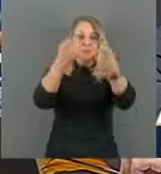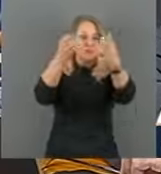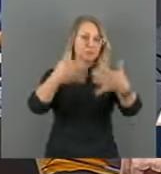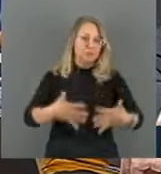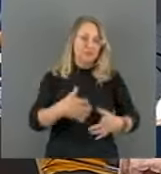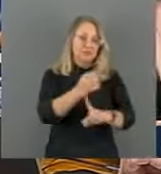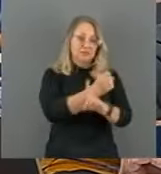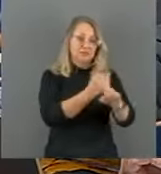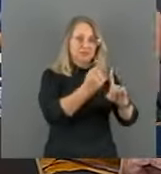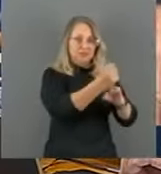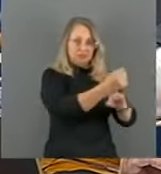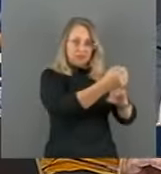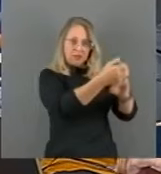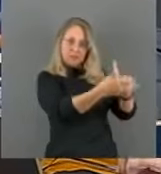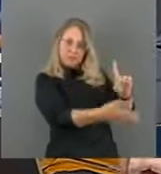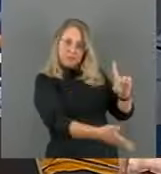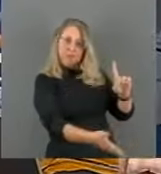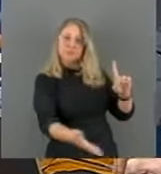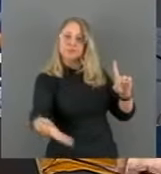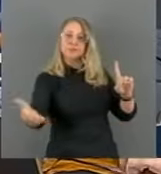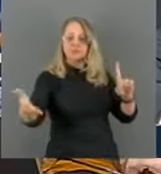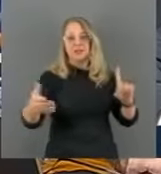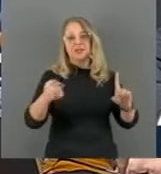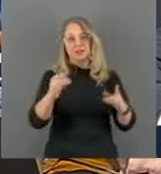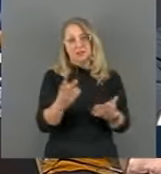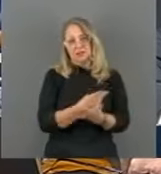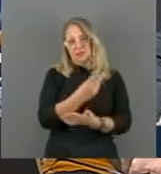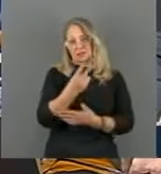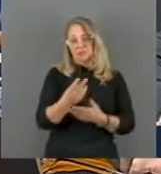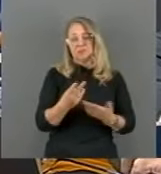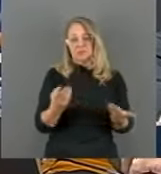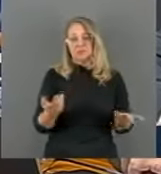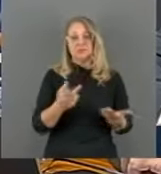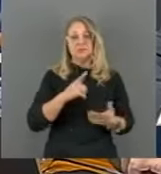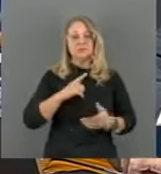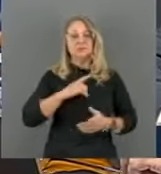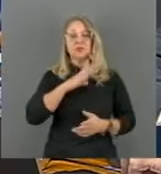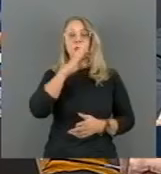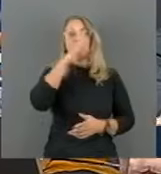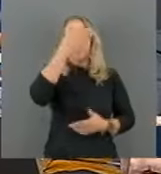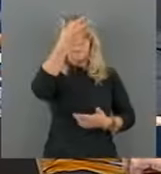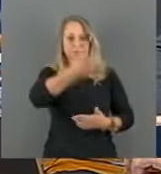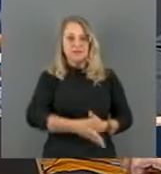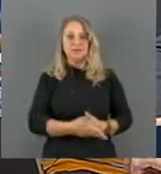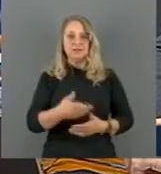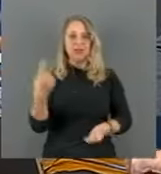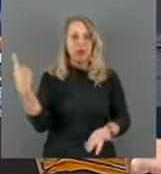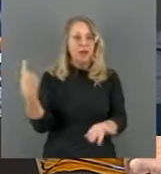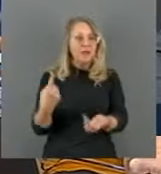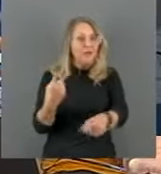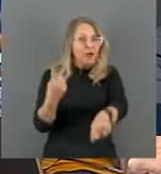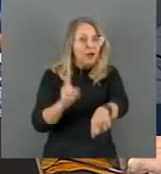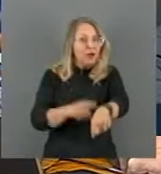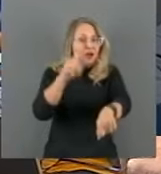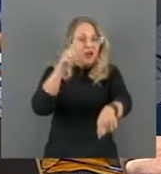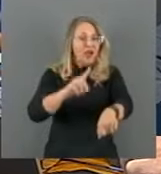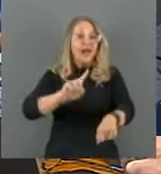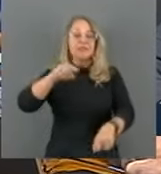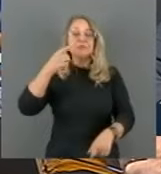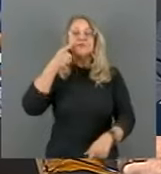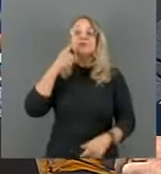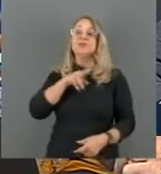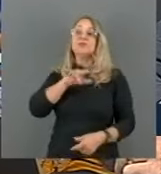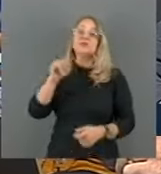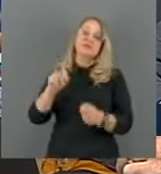sociedade em especial quando aquele fato que tá sendo apurado tem repercussão midiática para depois vê o que é que